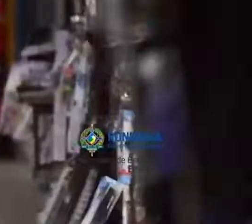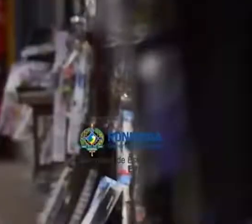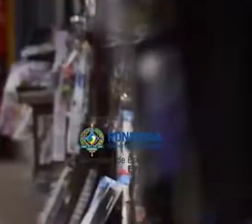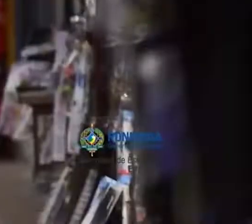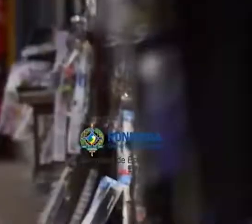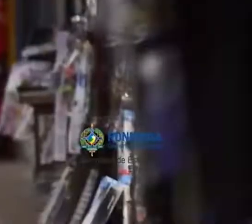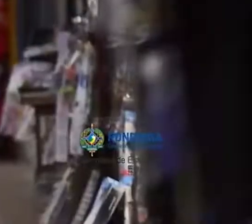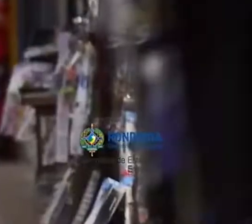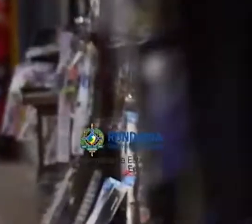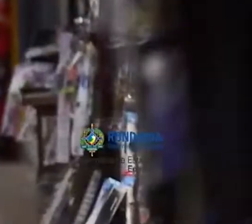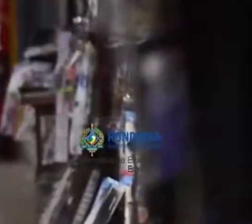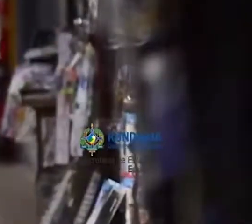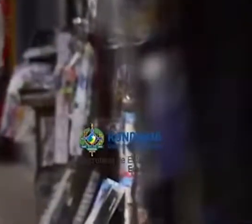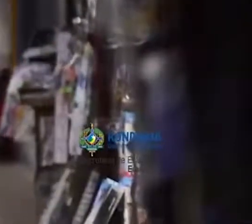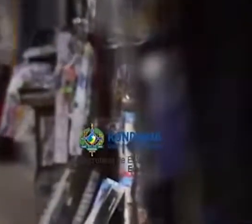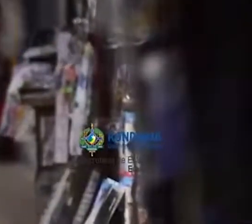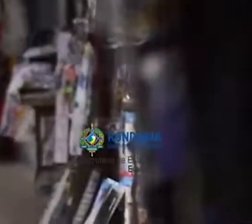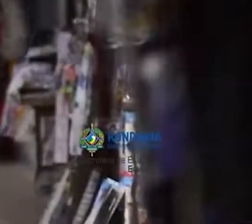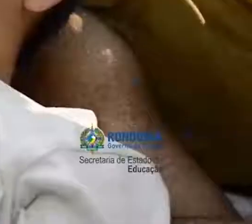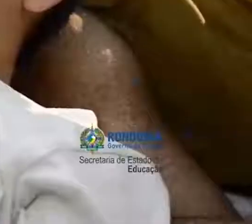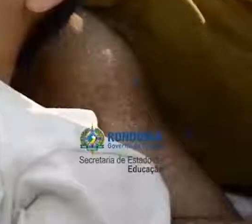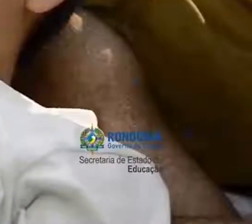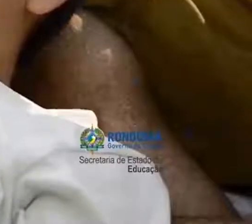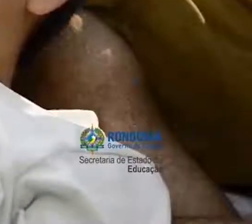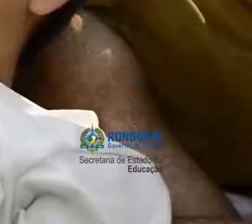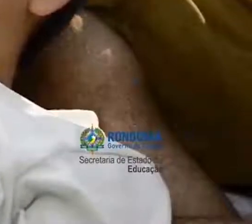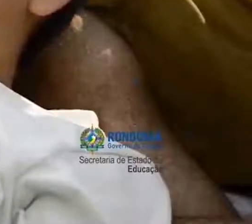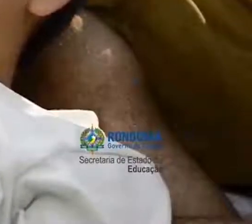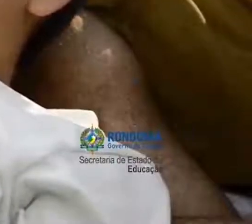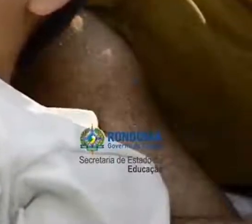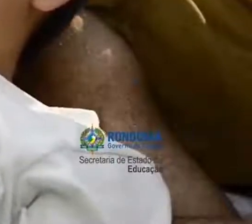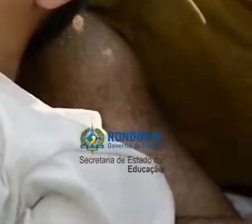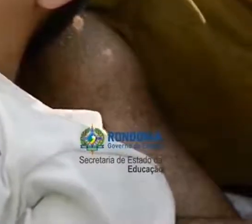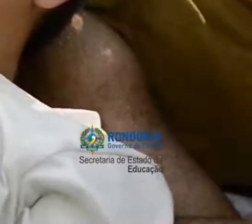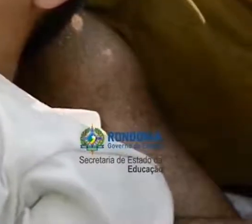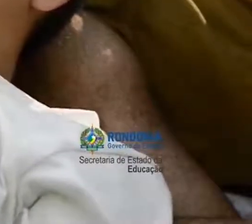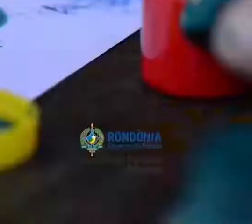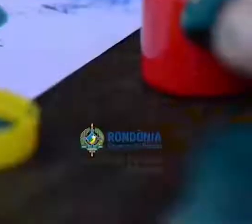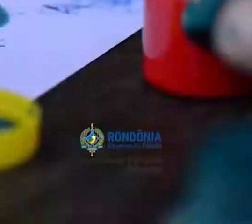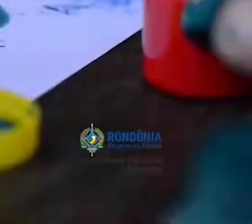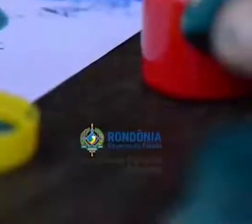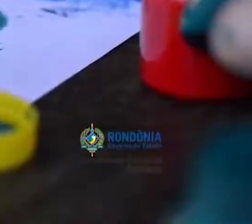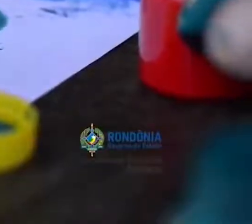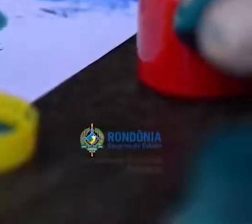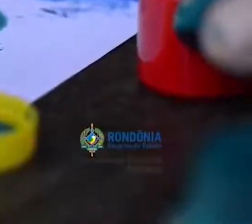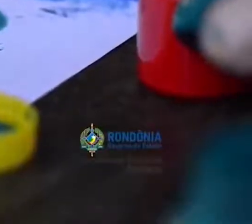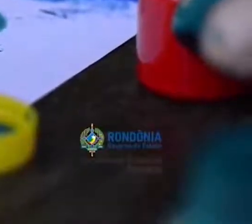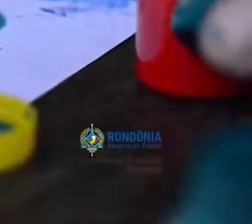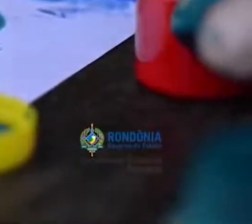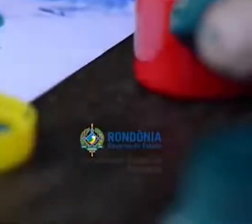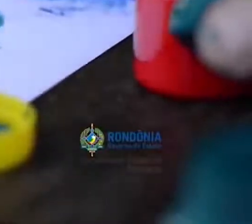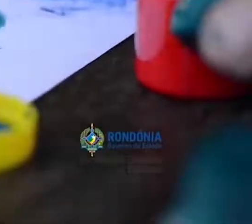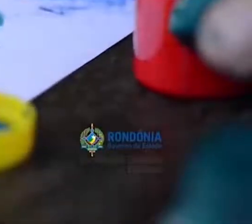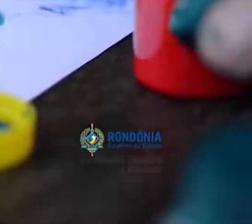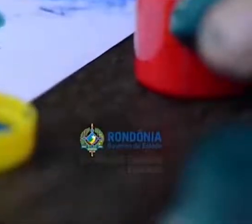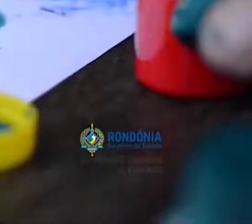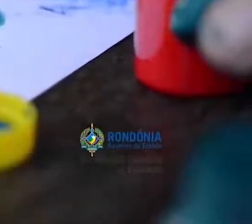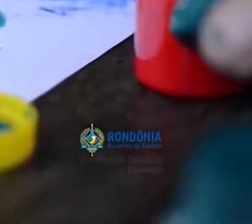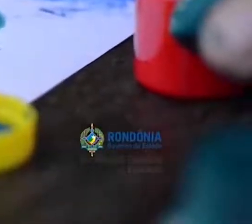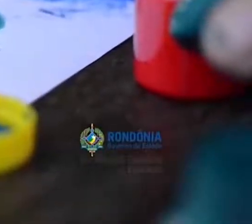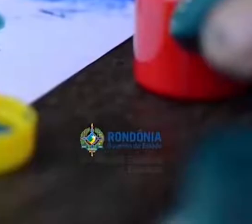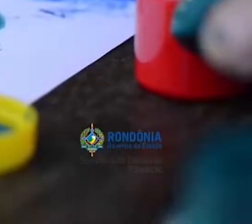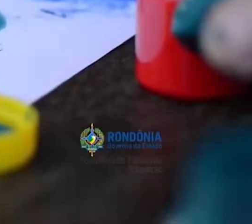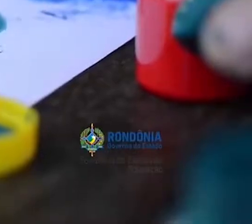mais correto ou verdadeiro sobre todas as coisas. Ele está sempre em transformação, é racional